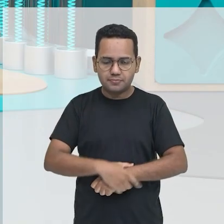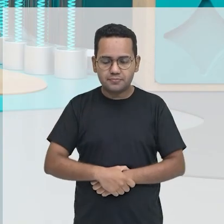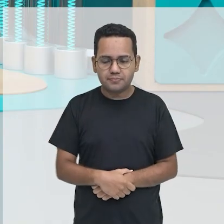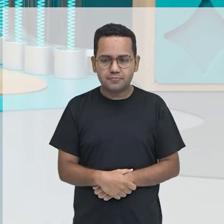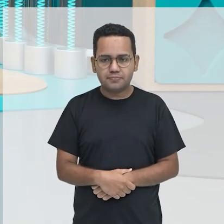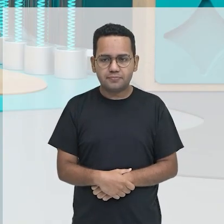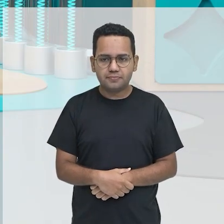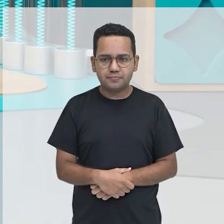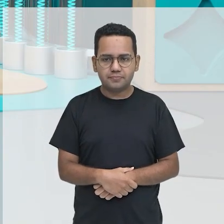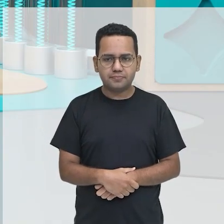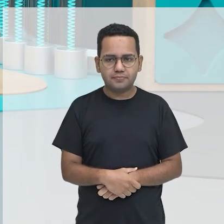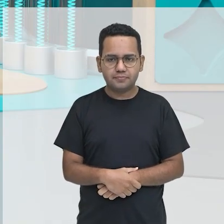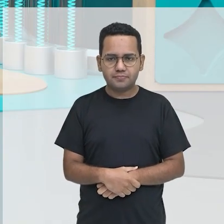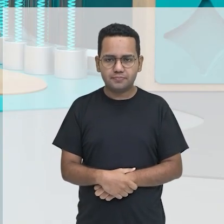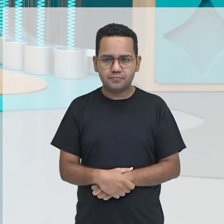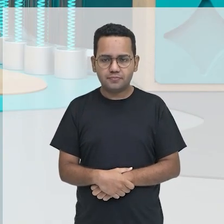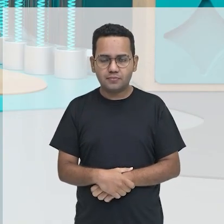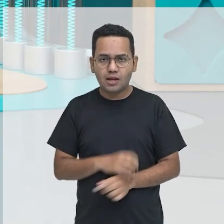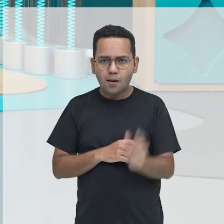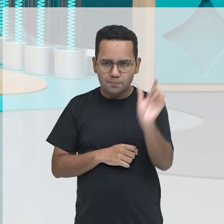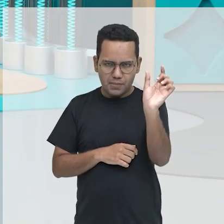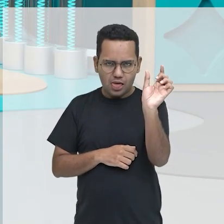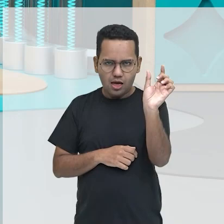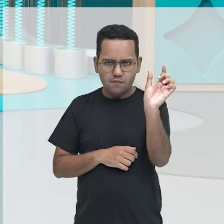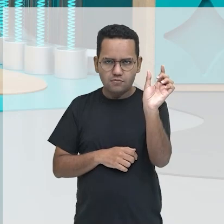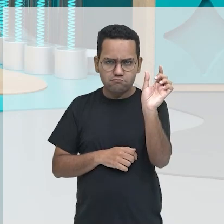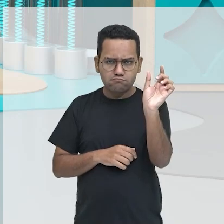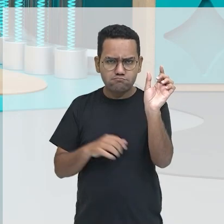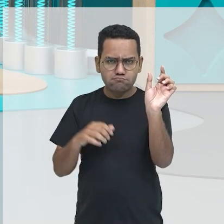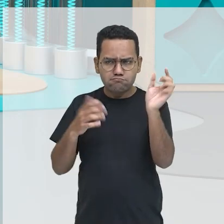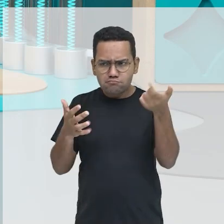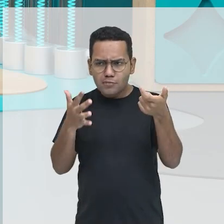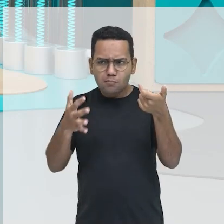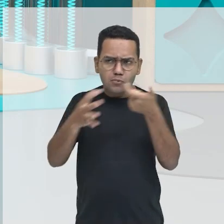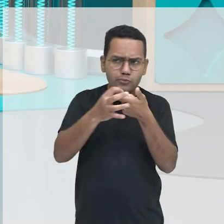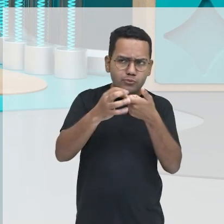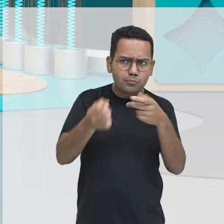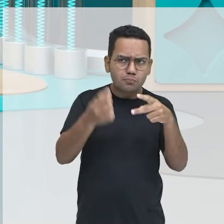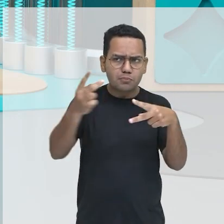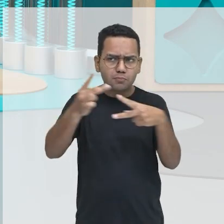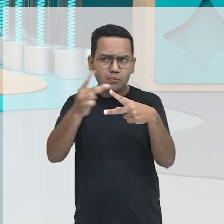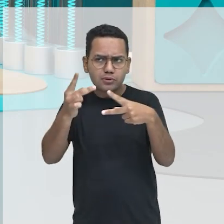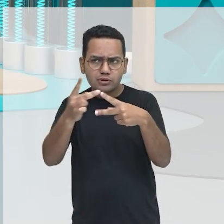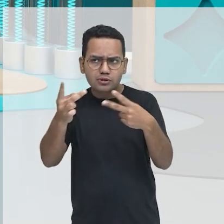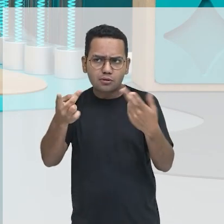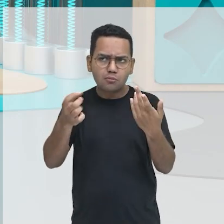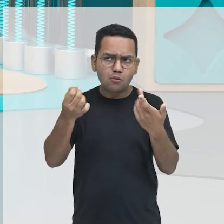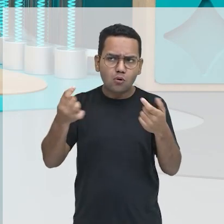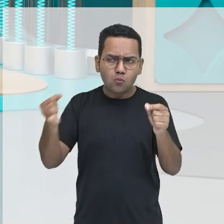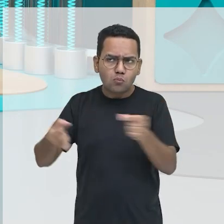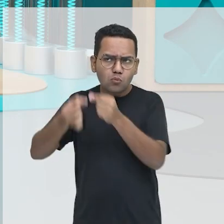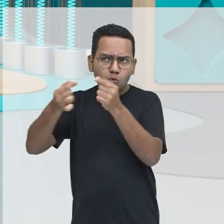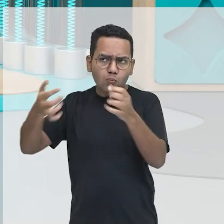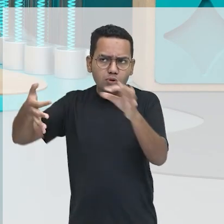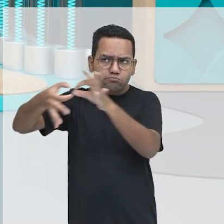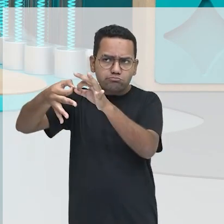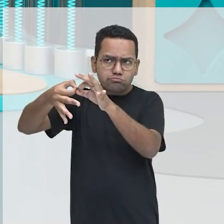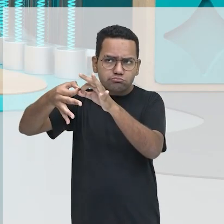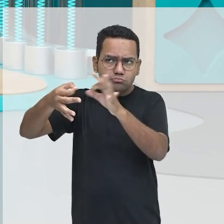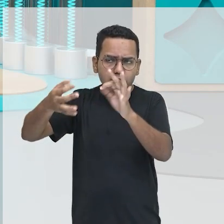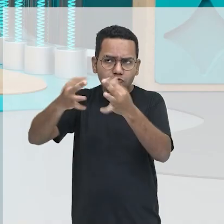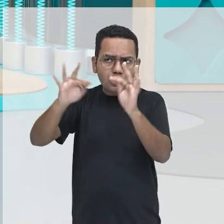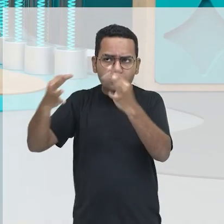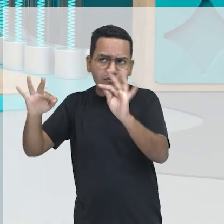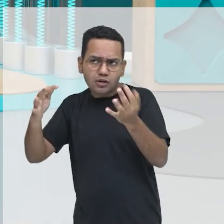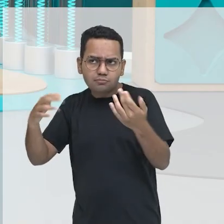concessiva. Aquele conectivo ele é uma conjunção, uma preposição, ou de fato um conectivo que eu utilizo para